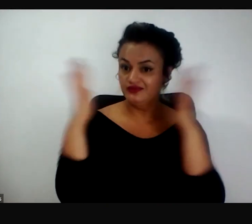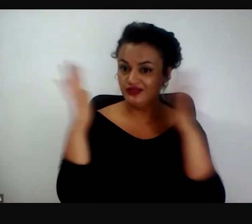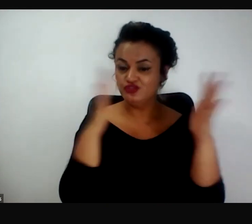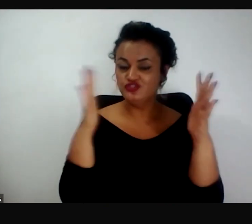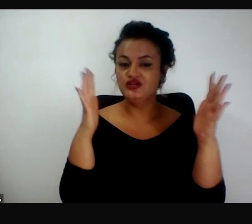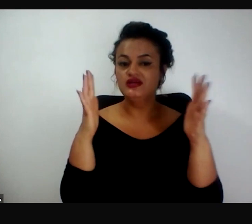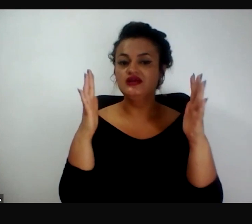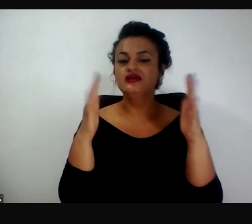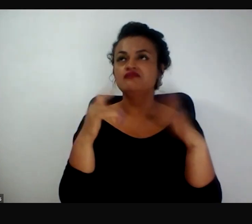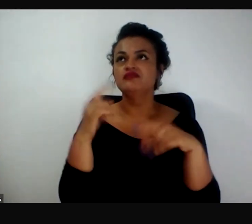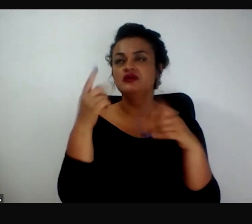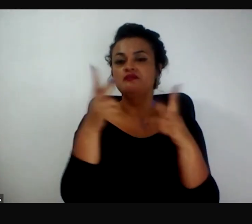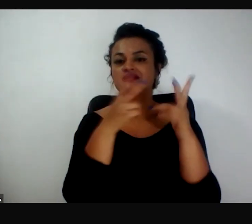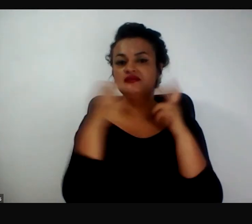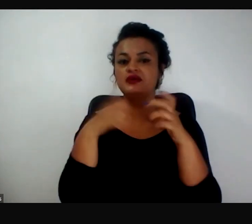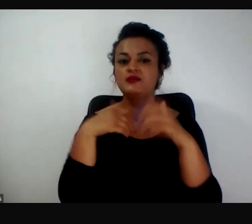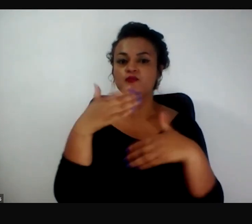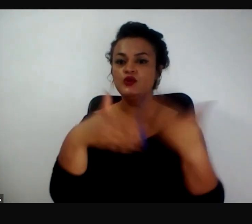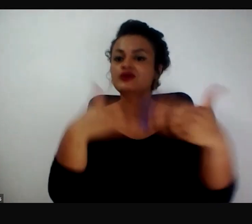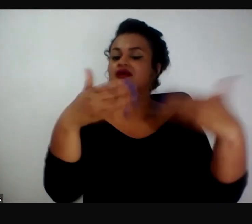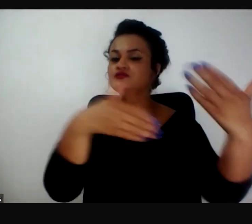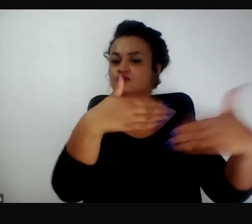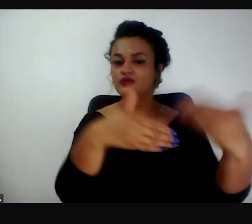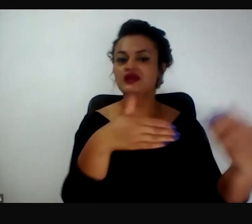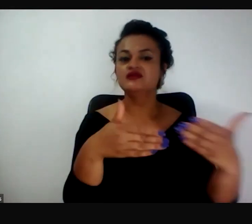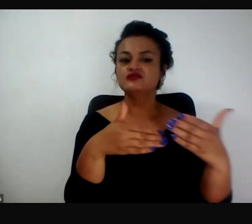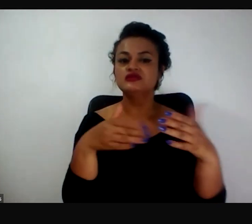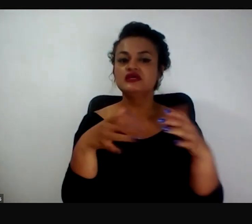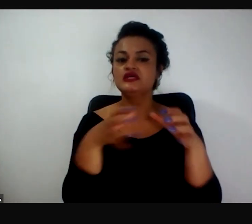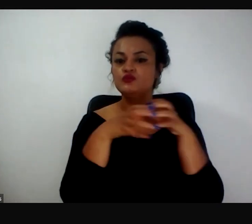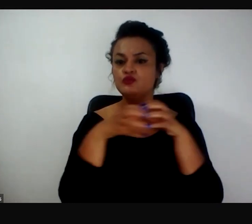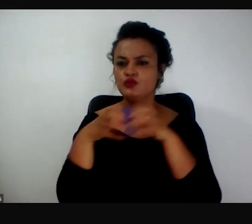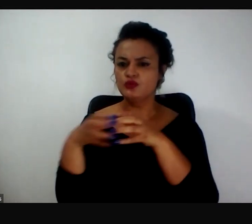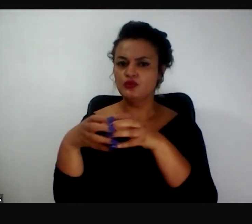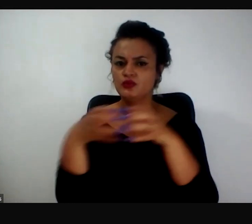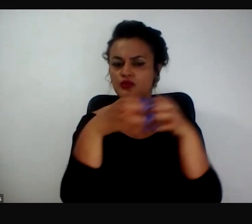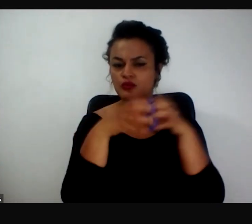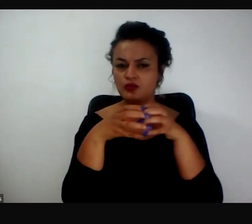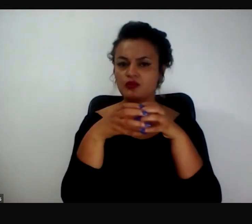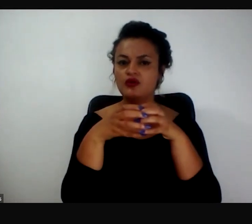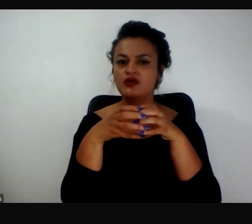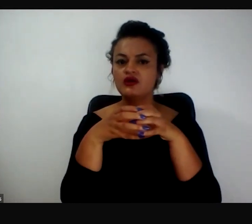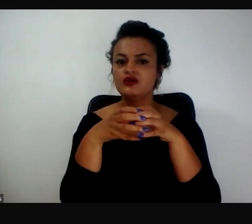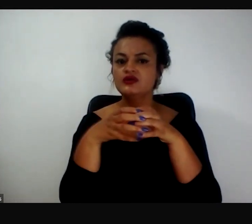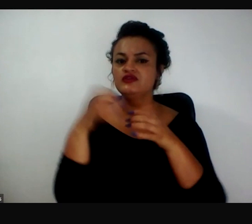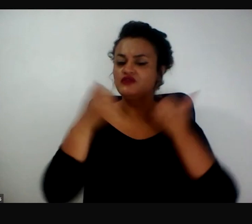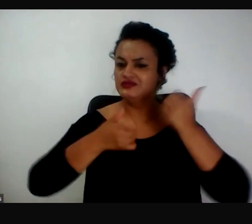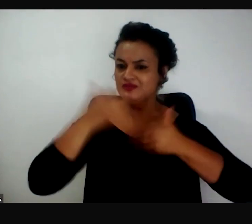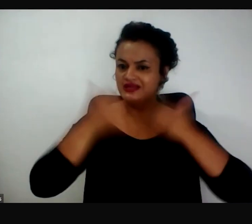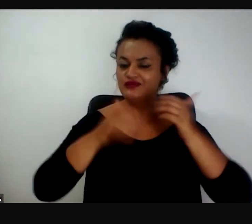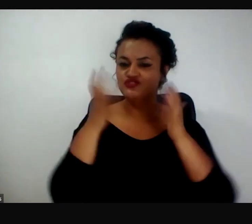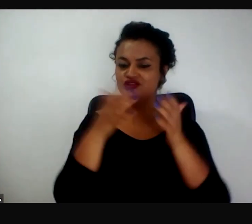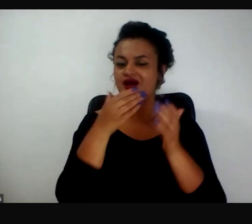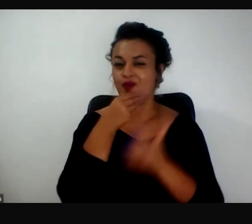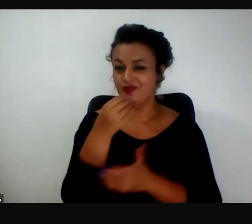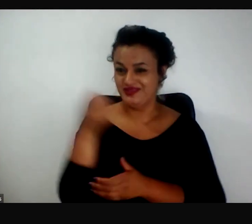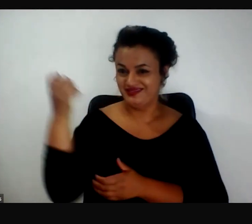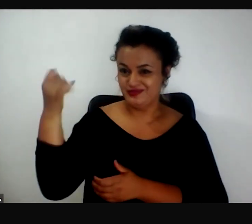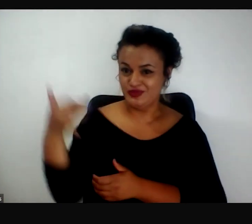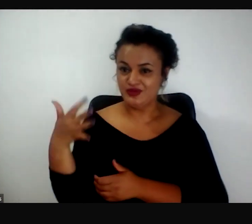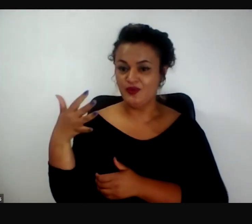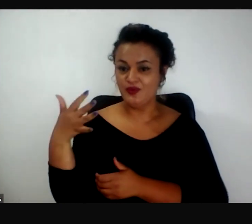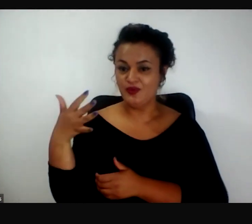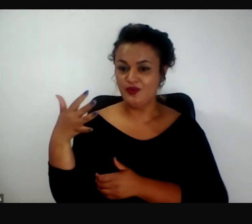os avanços e as conjunções, as convergências. O senhor falava há uns